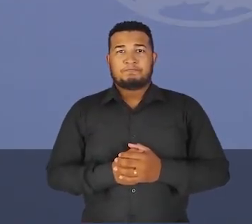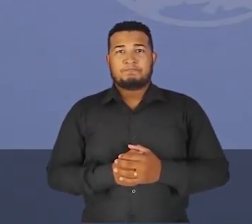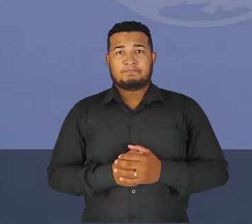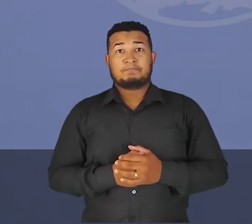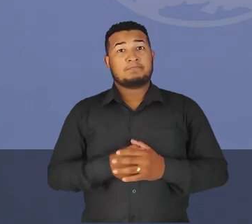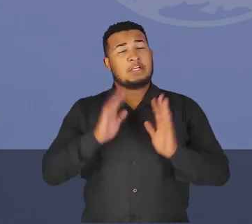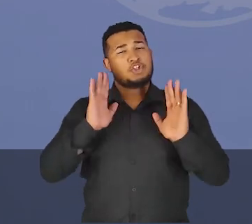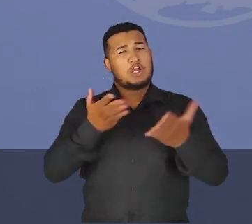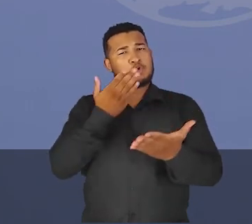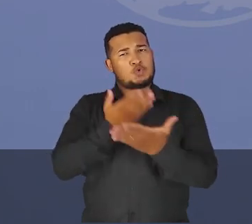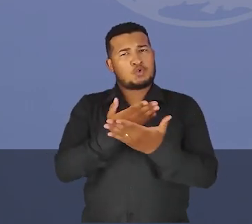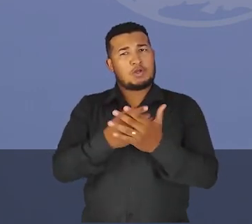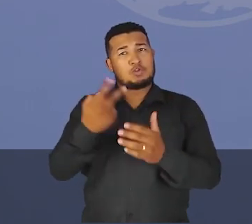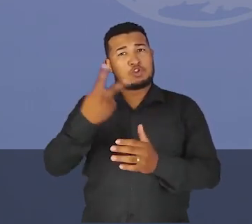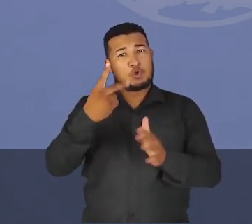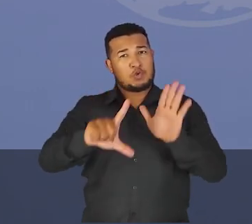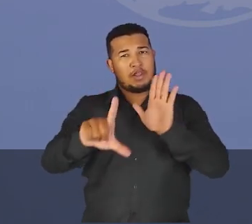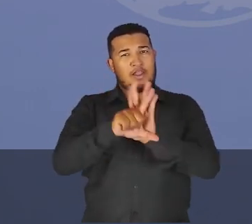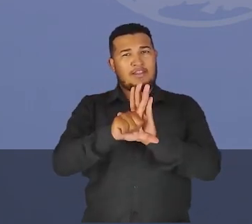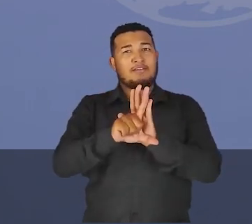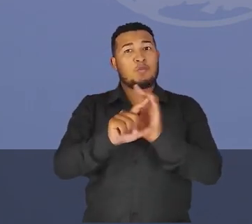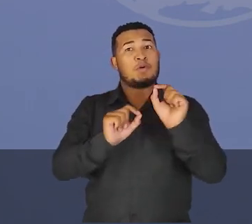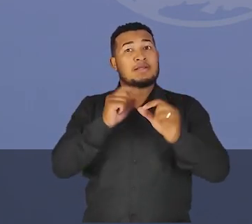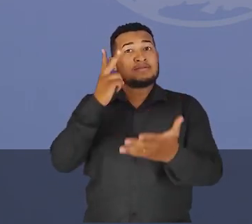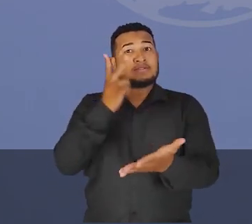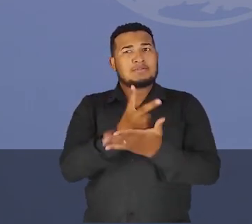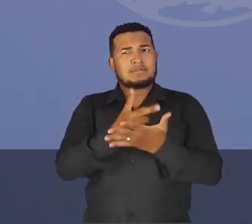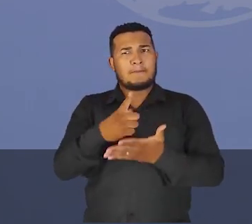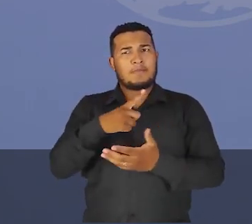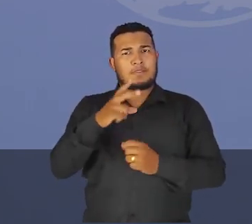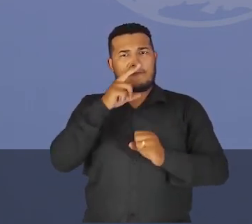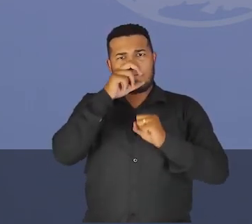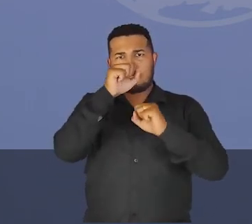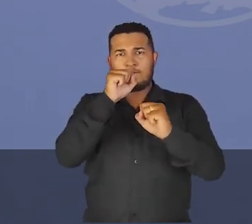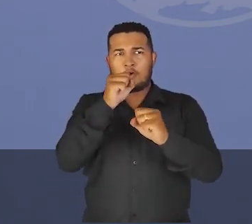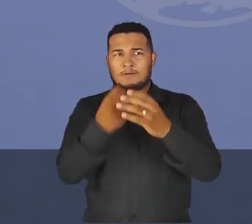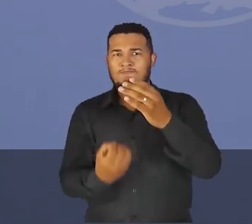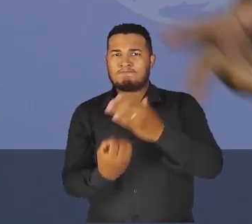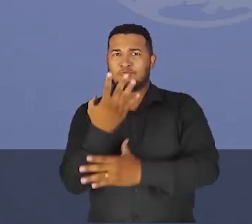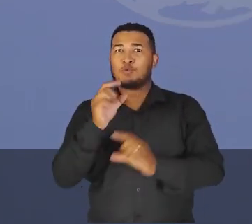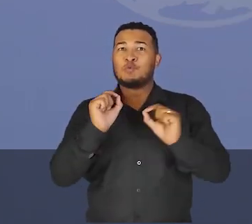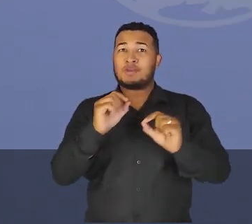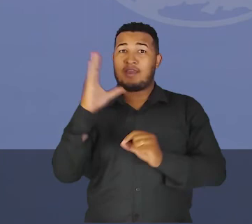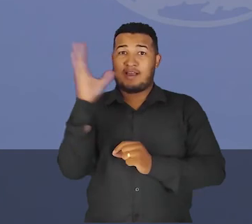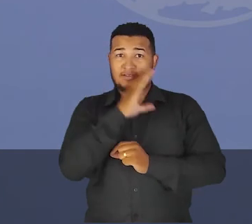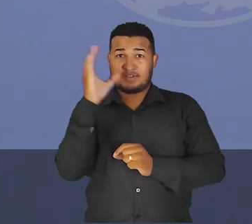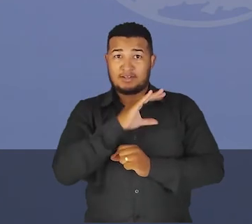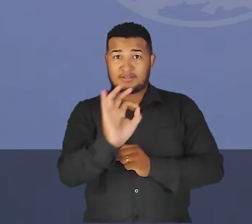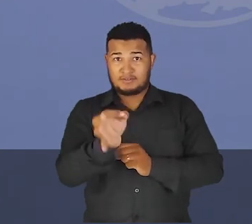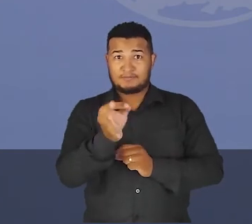Nós estudamos na segunda lei que toda vez que tem uma força, é criado uma aceleração.